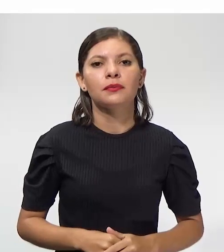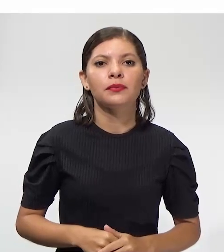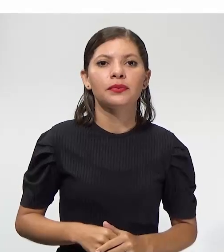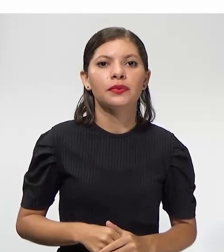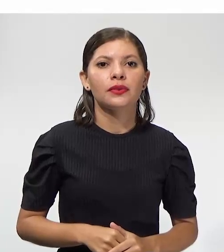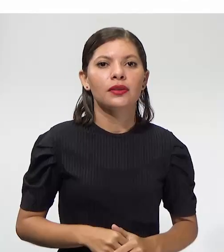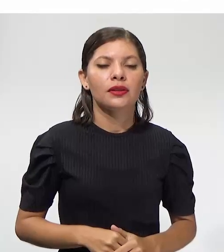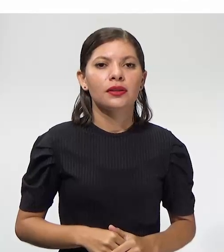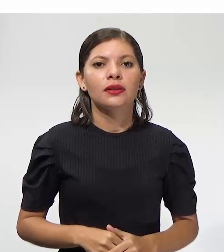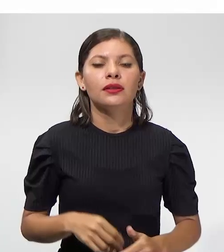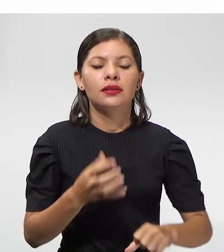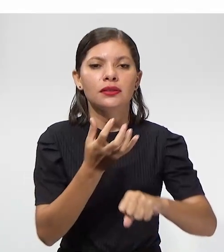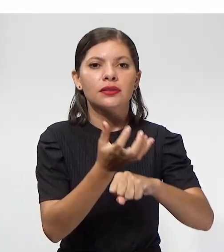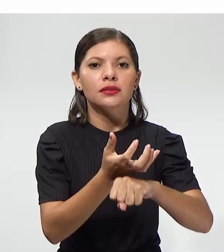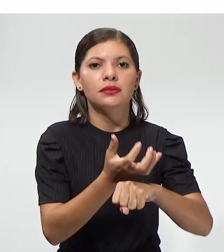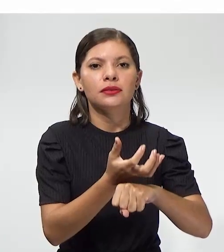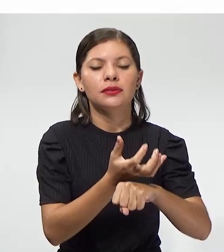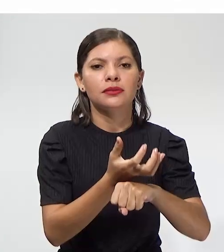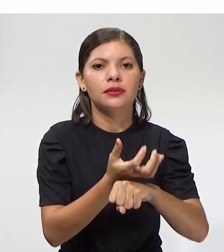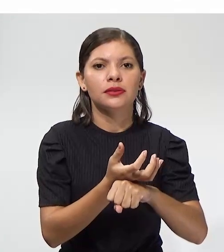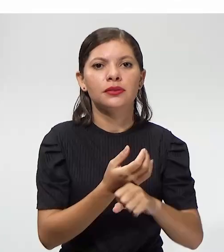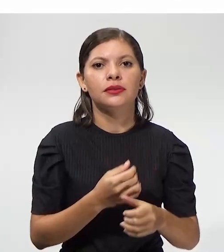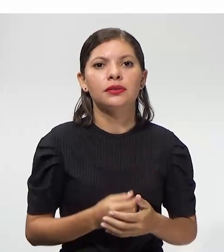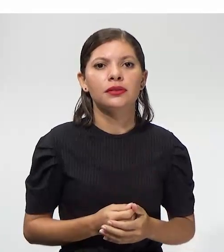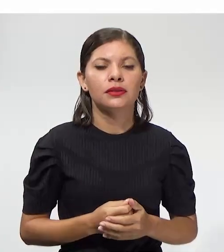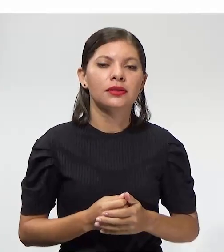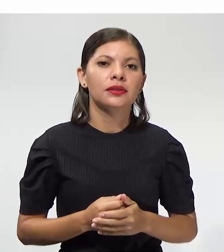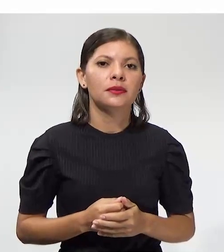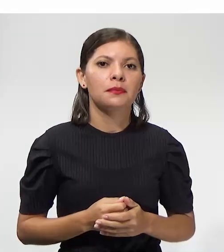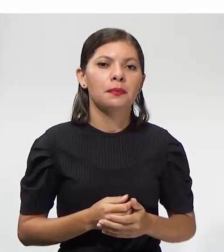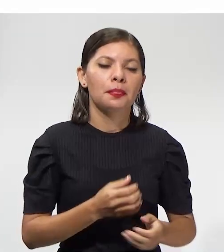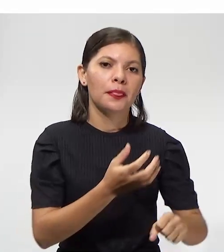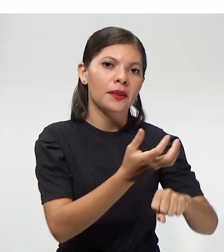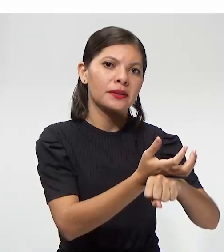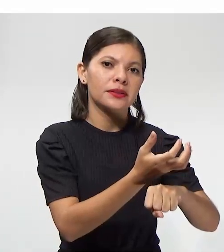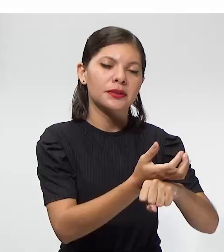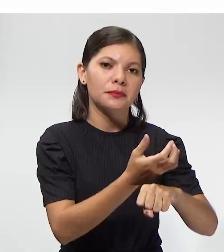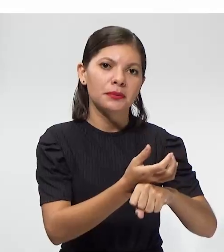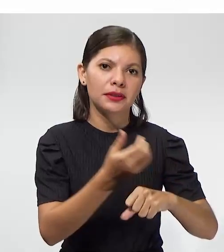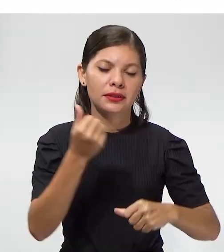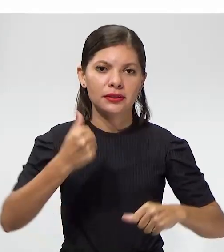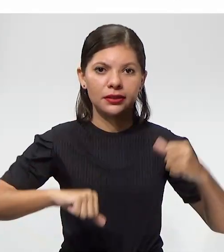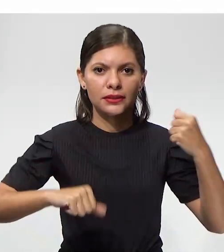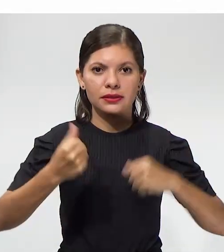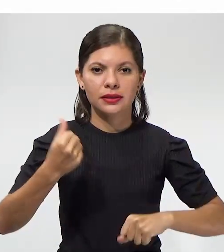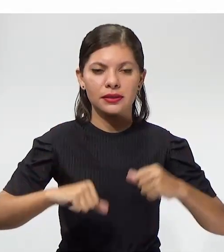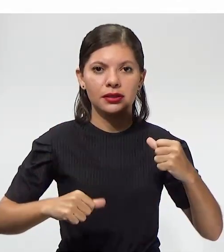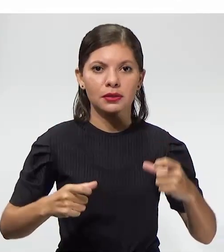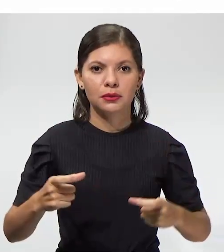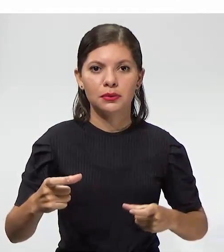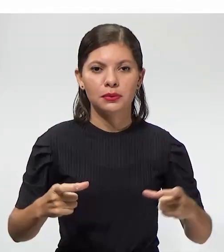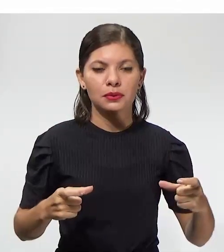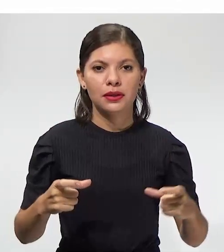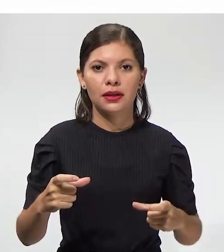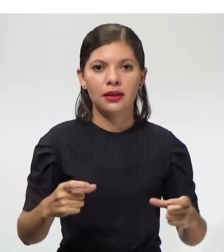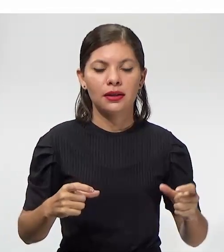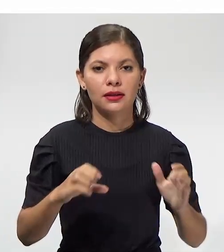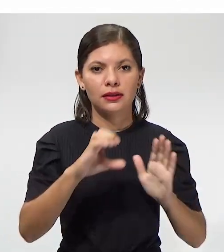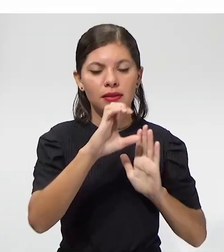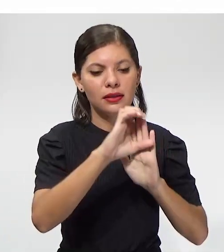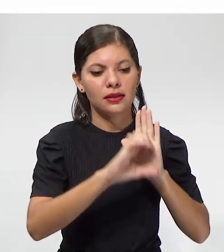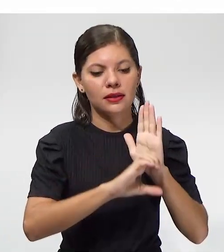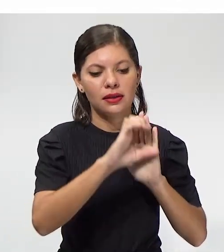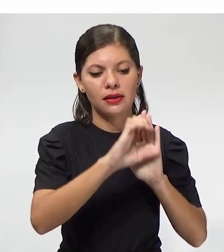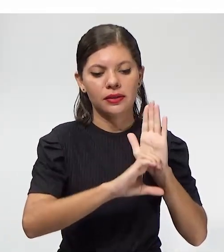a interdisciplinaridade. Cada disciplina precisa ser analisada não apenas no lugar que ocupa na grade, né,